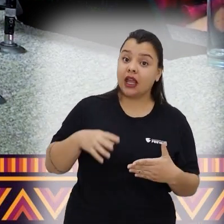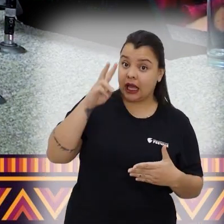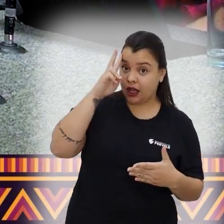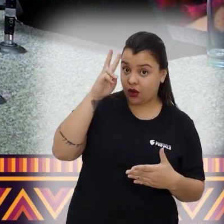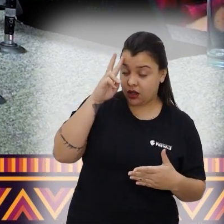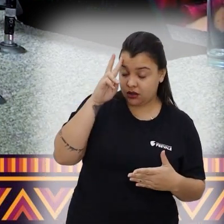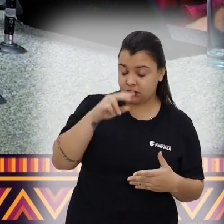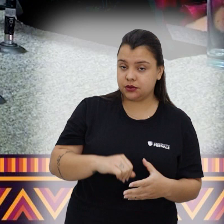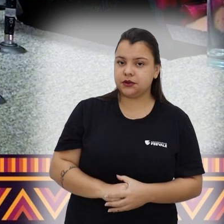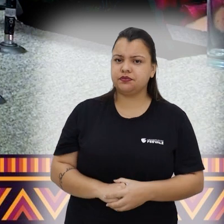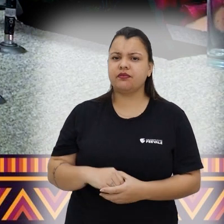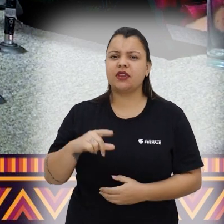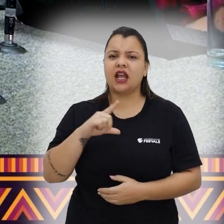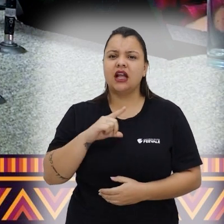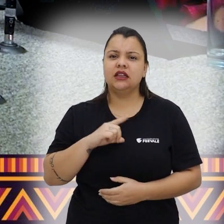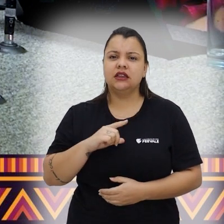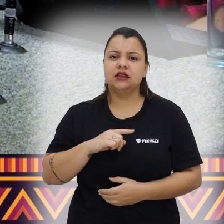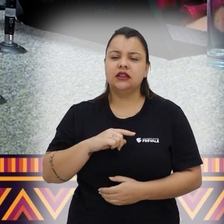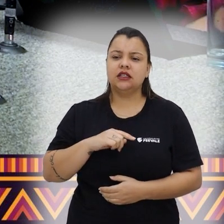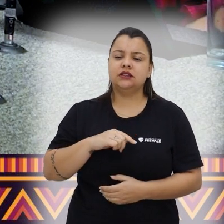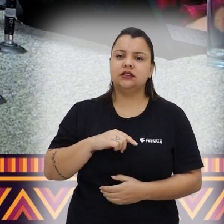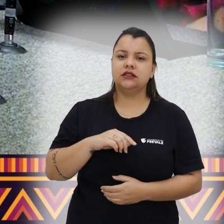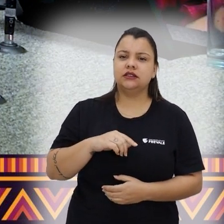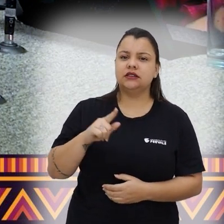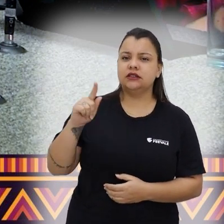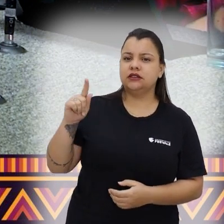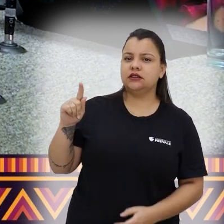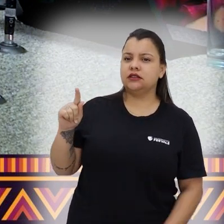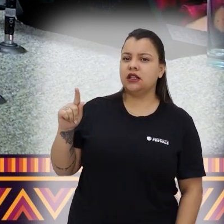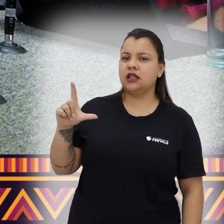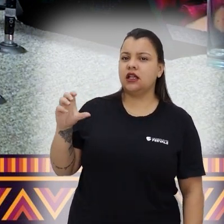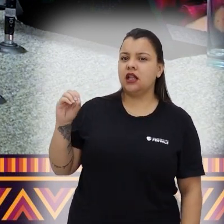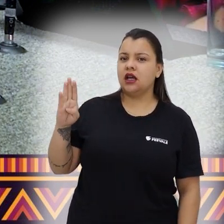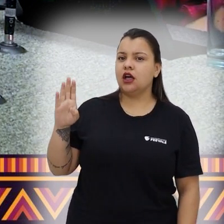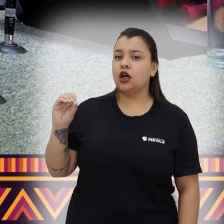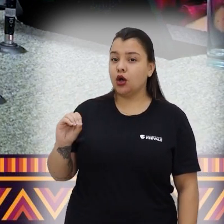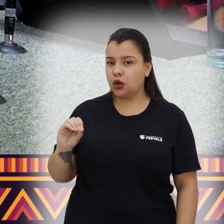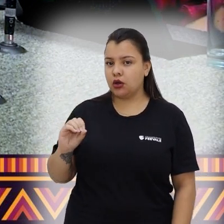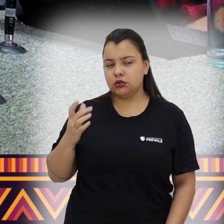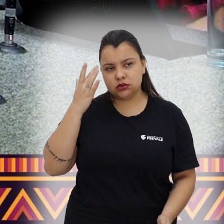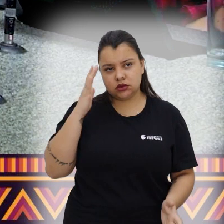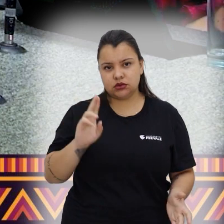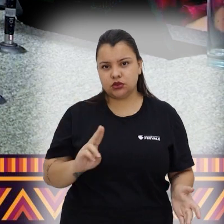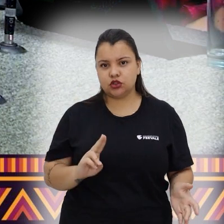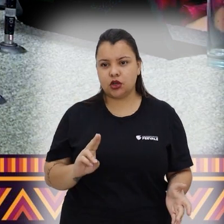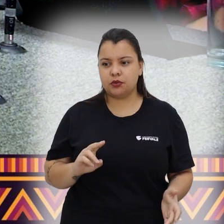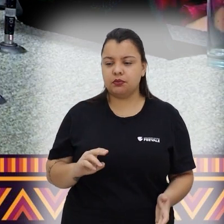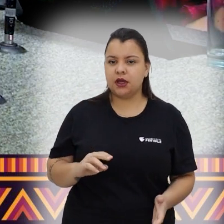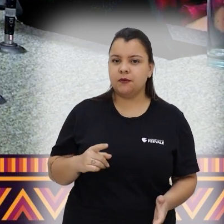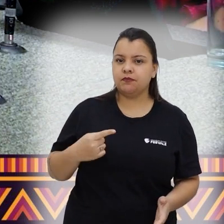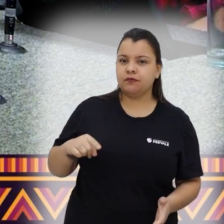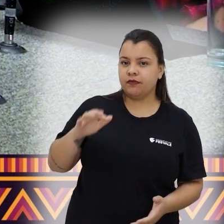eu não sei, tem uma novela que tem agora na Globo, não sei se tu costuma assistir a Rede Globo, mas enfim, que se chama Vai na